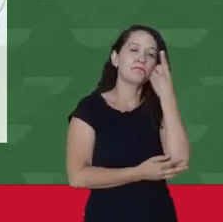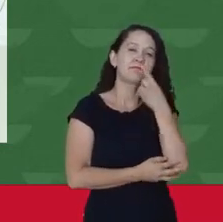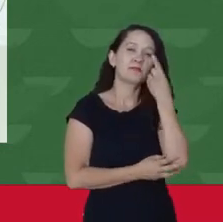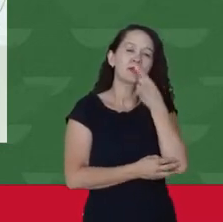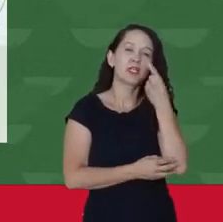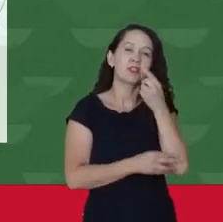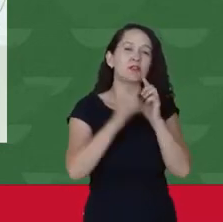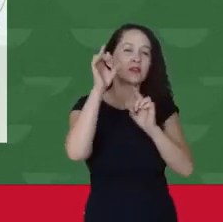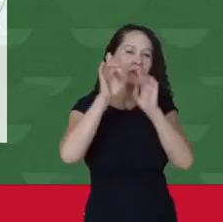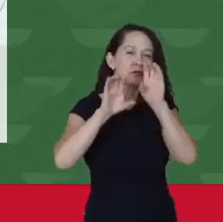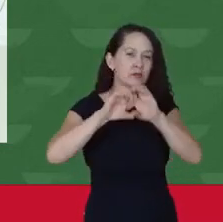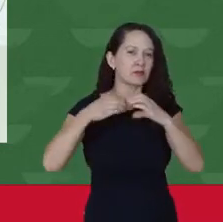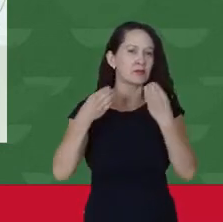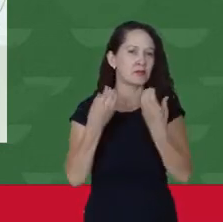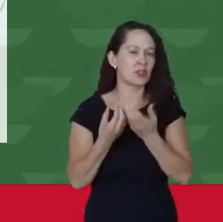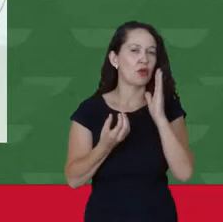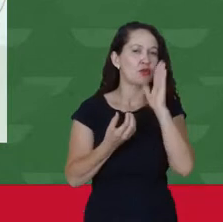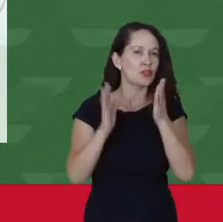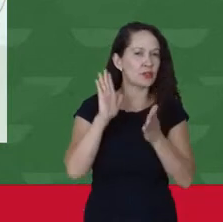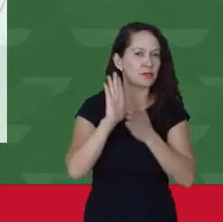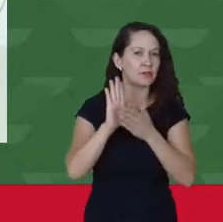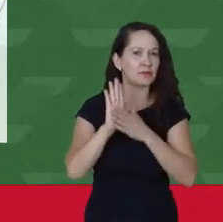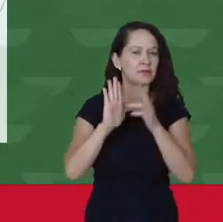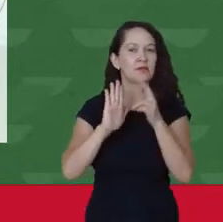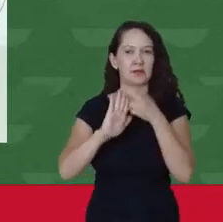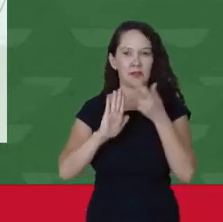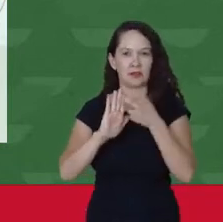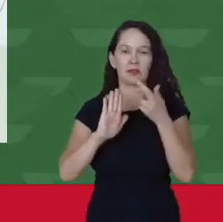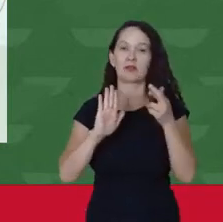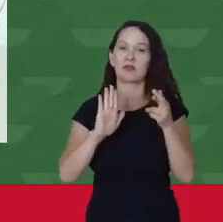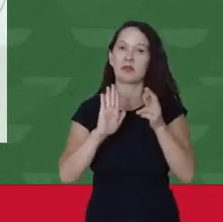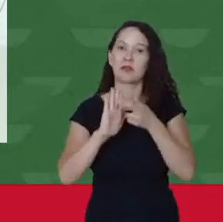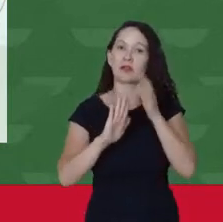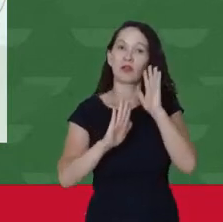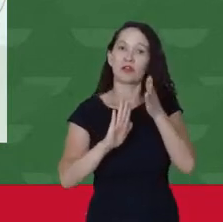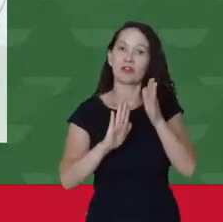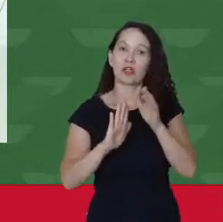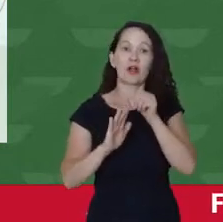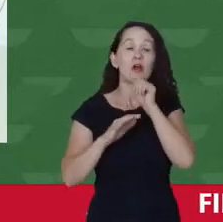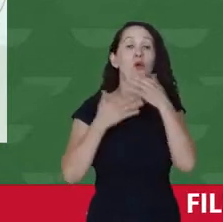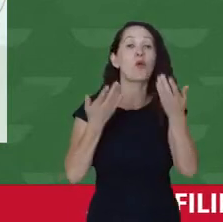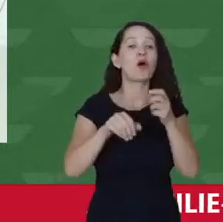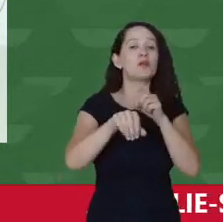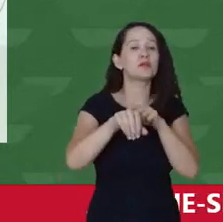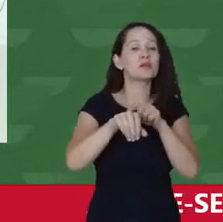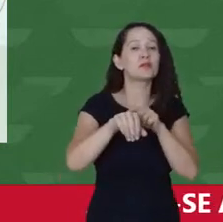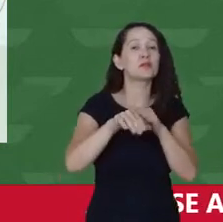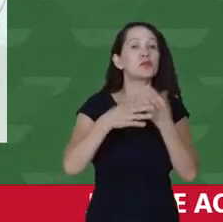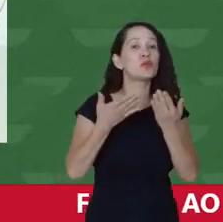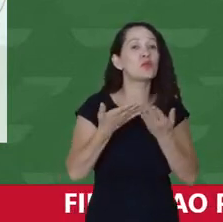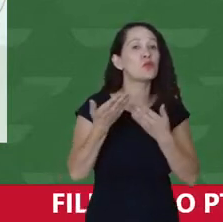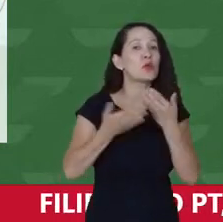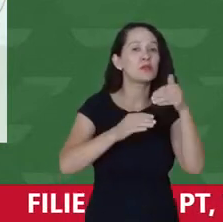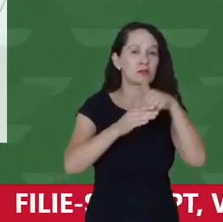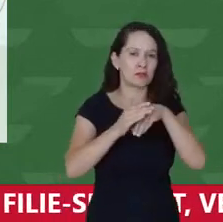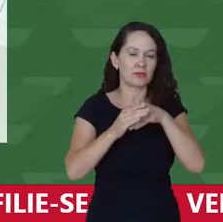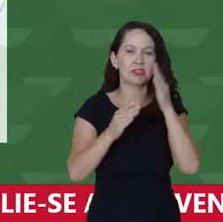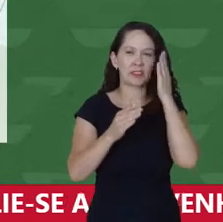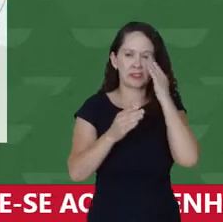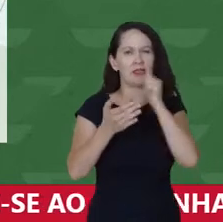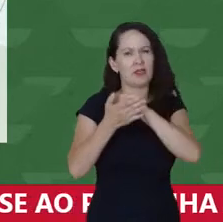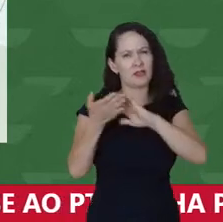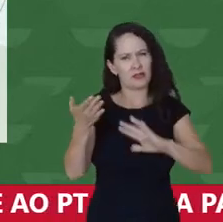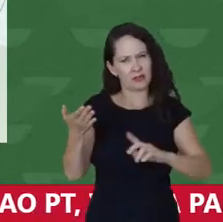comissão especial, já foi apresentado o relatório está em que fase agora, quando é que vai ser votado? Eu sei que tem